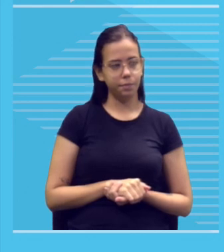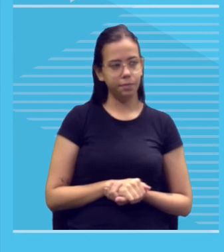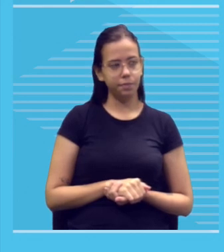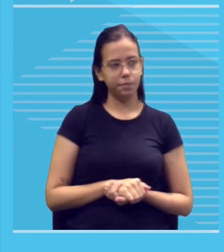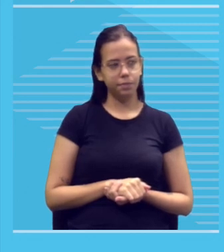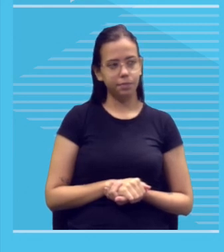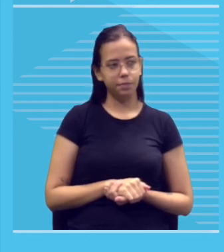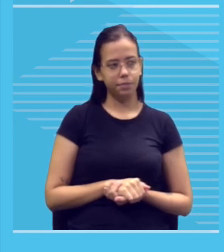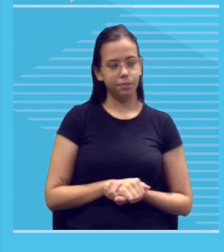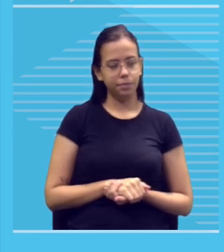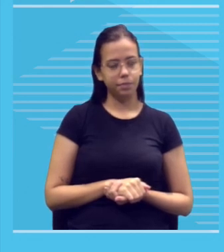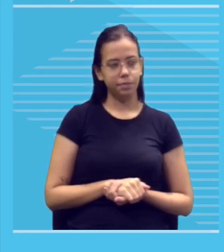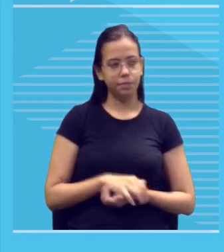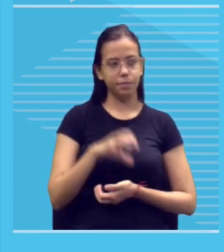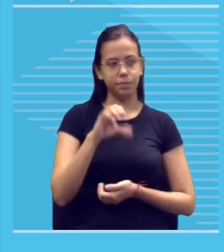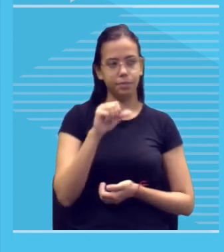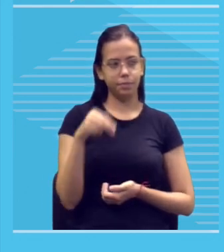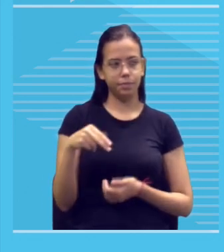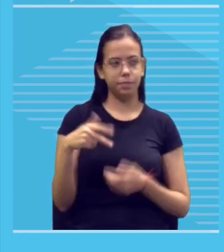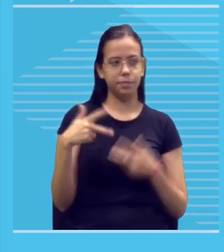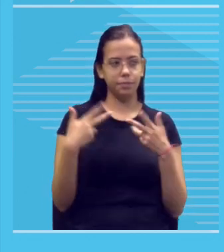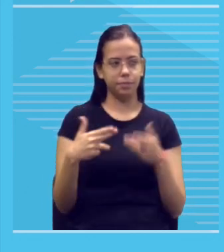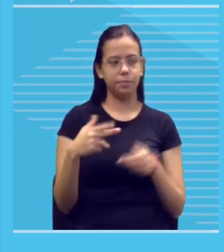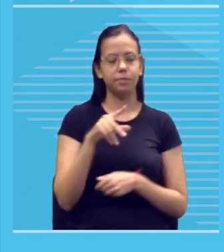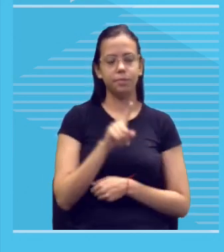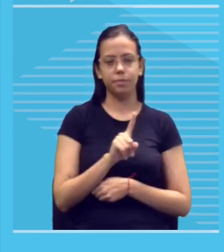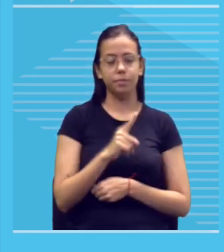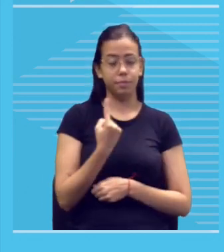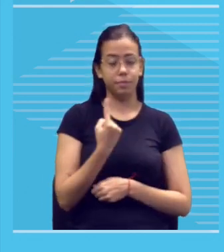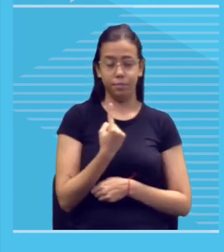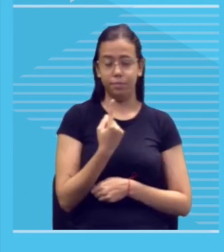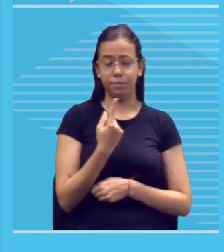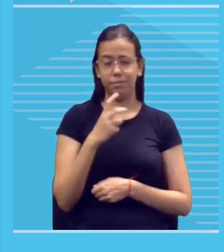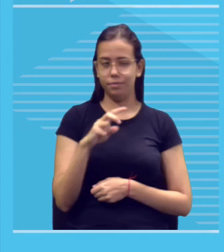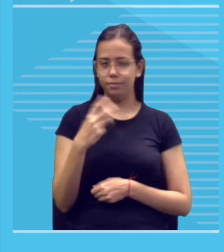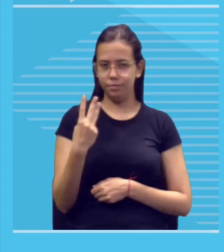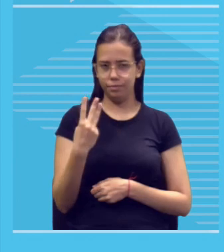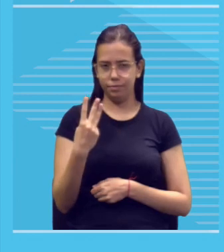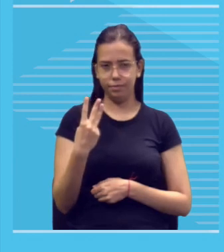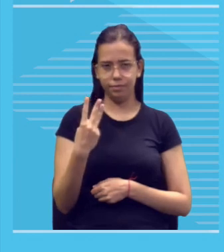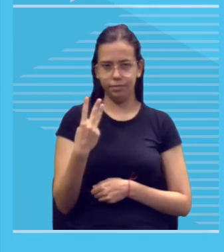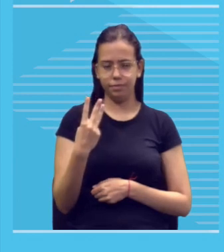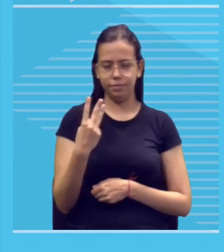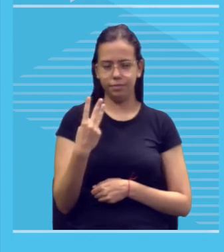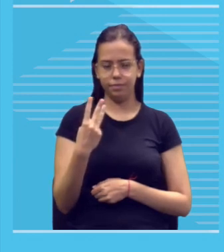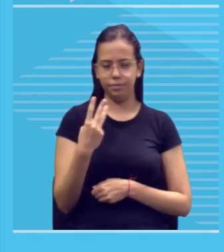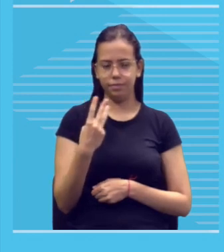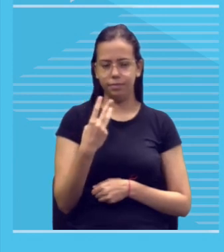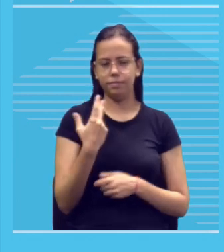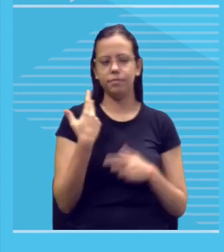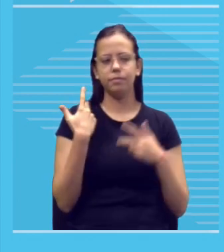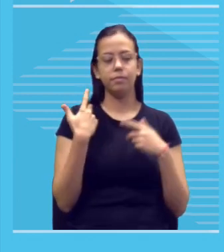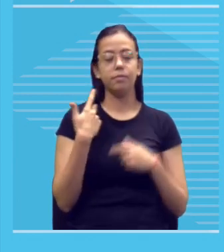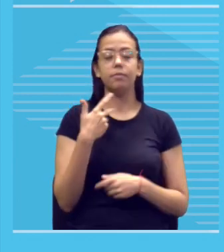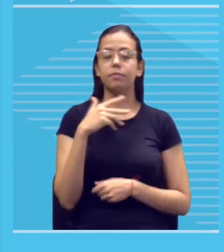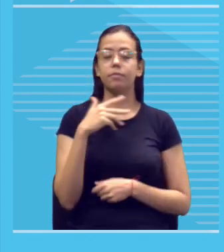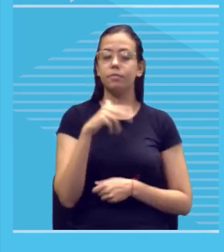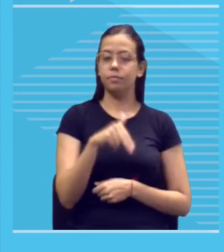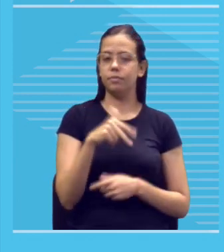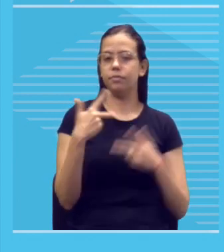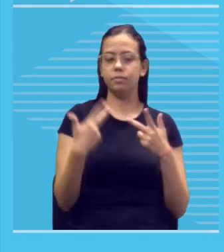9 n = 153 então n é igual